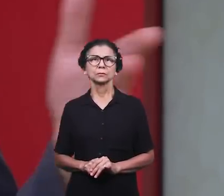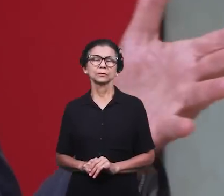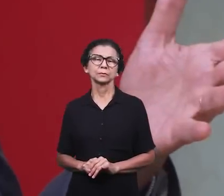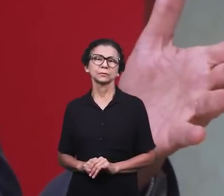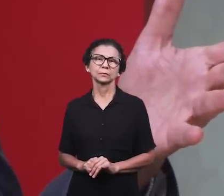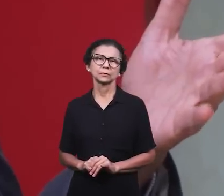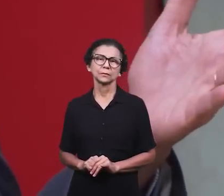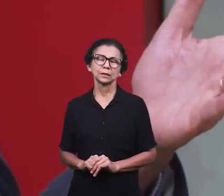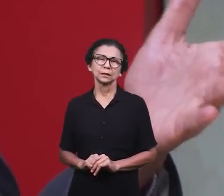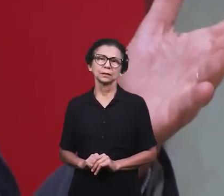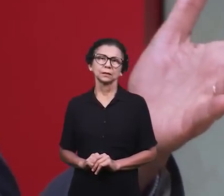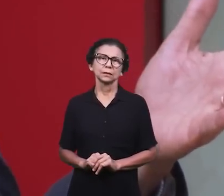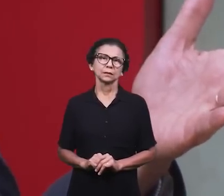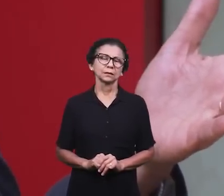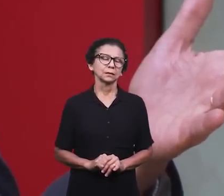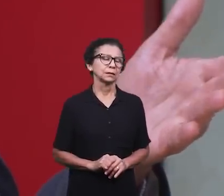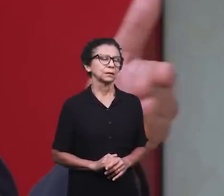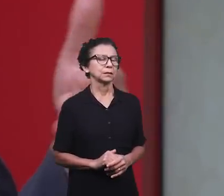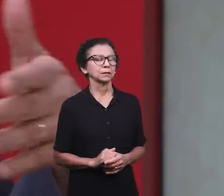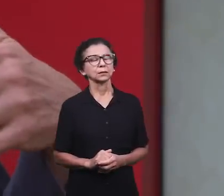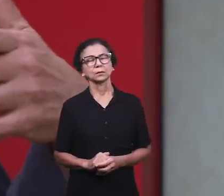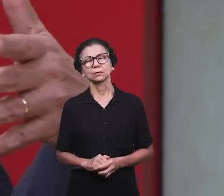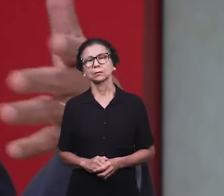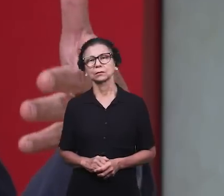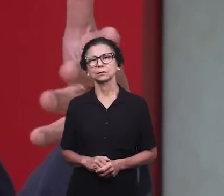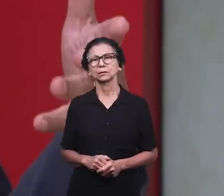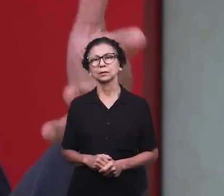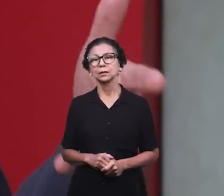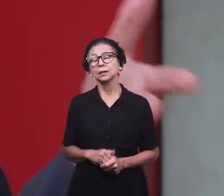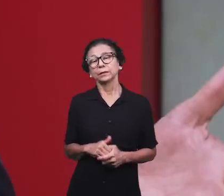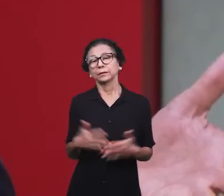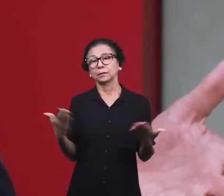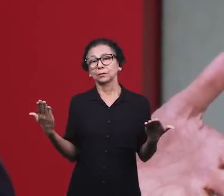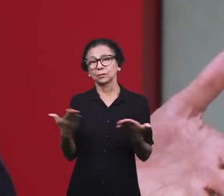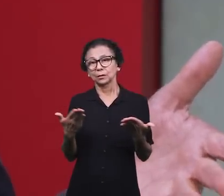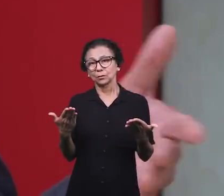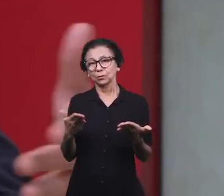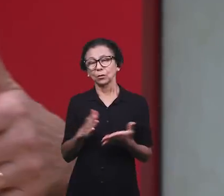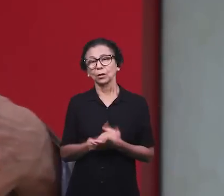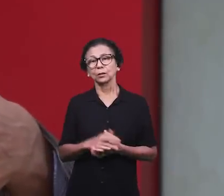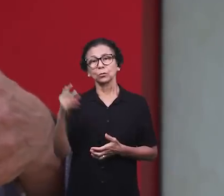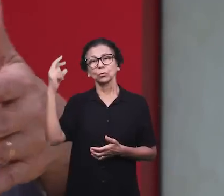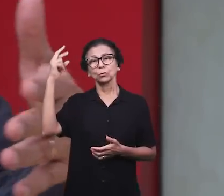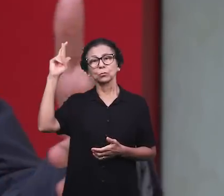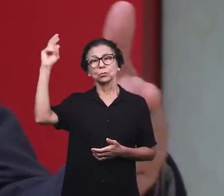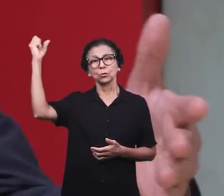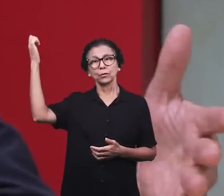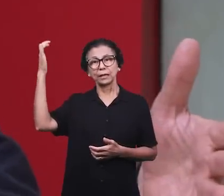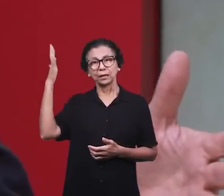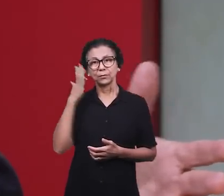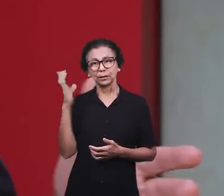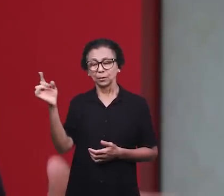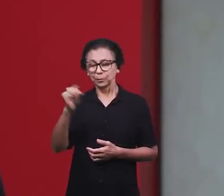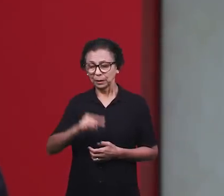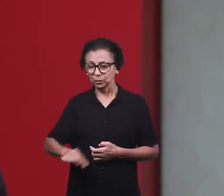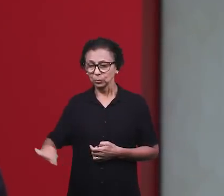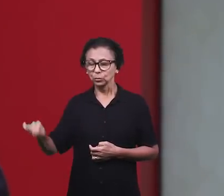pastor receber a revelação sobre o que o Senhor deseja para aquele culto, mas os membros da